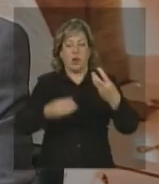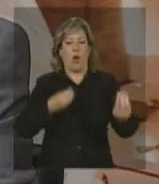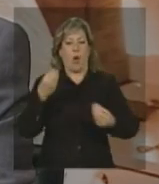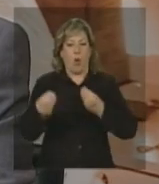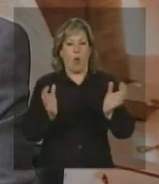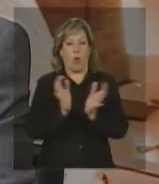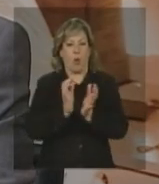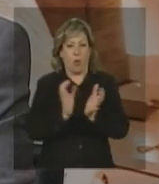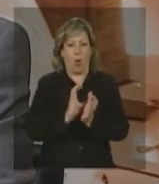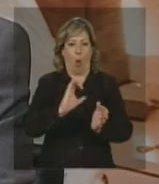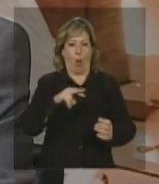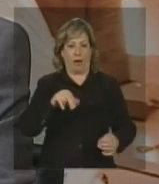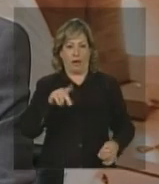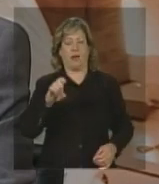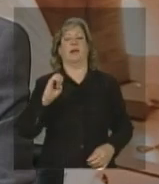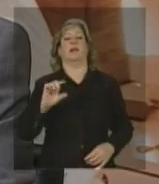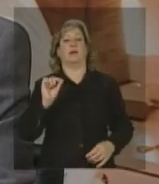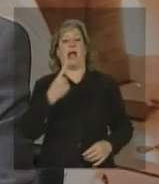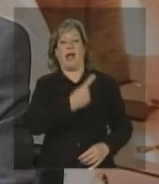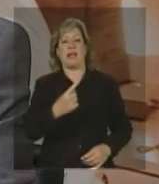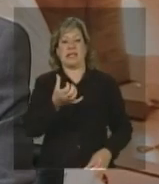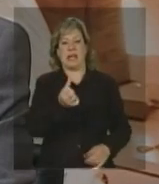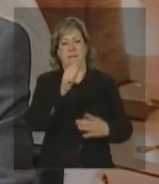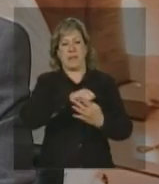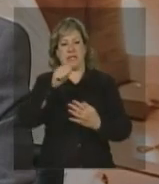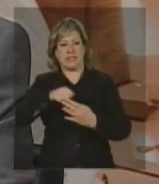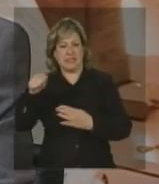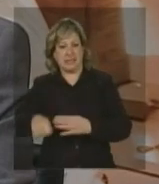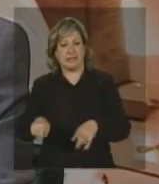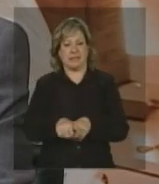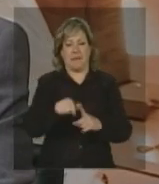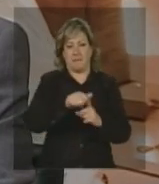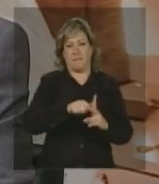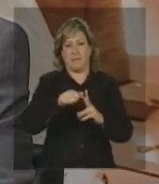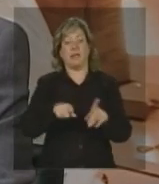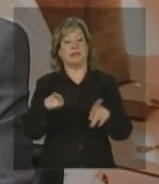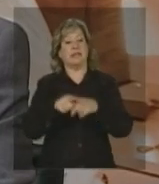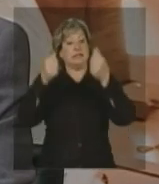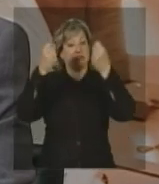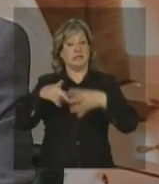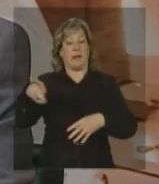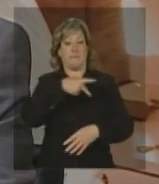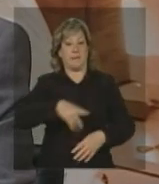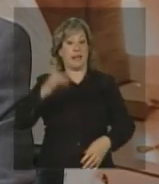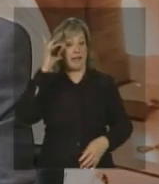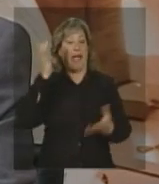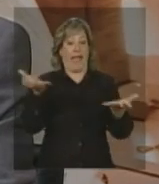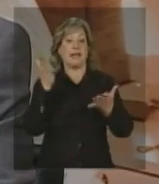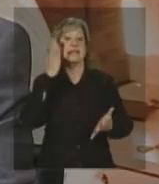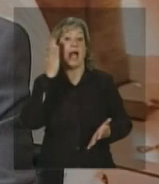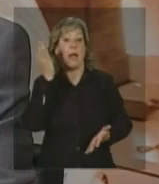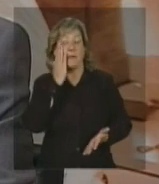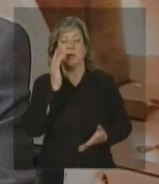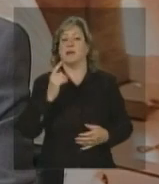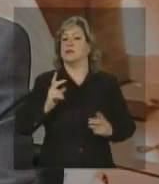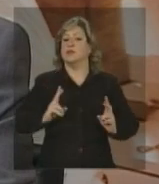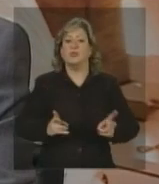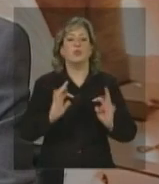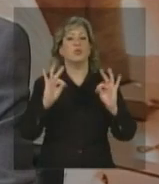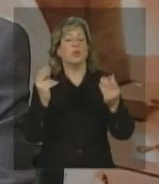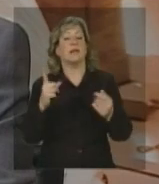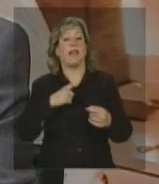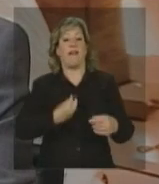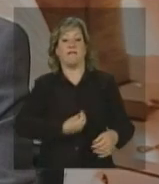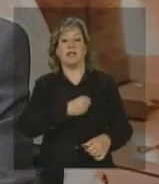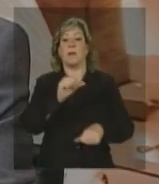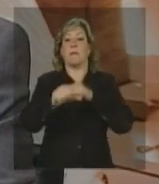com Deficiência a cada 6 meses e prestando conta também à nossa presidenta, que quer saber passo a passo se o plano de fato está mudando a vida